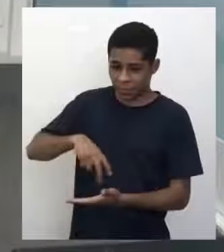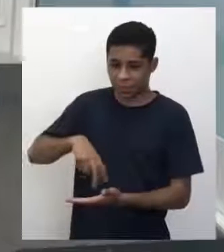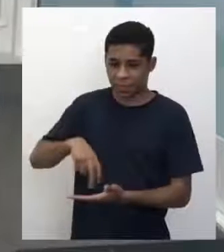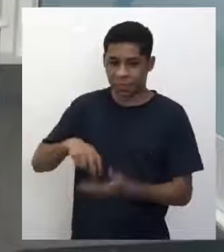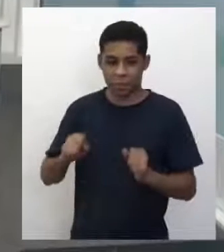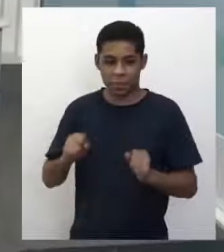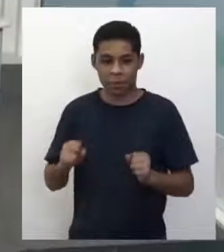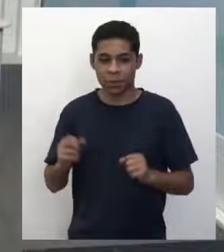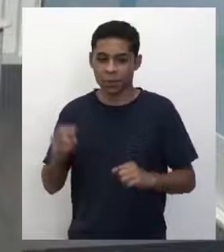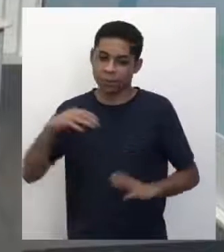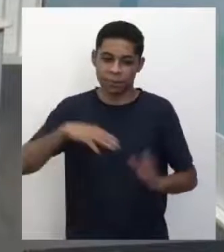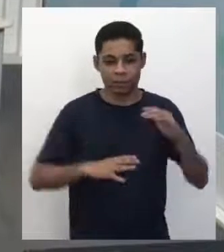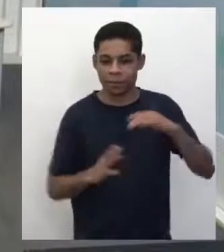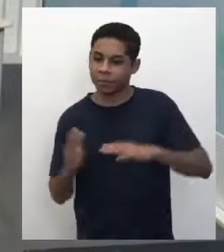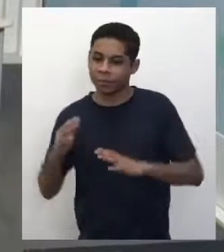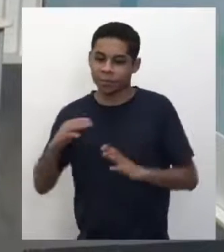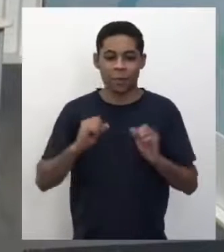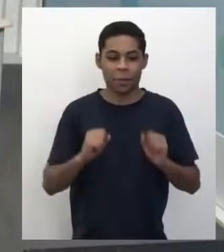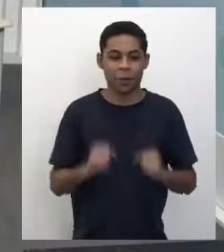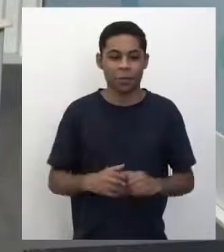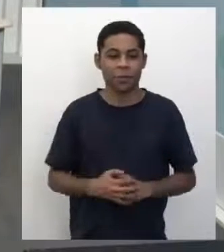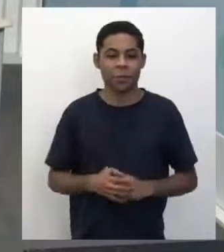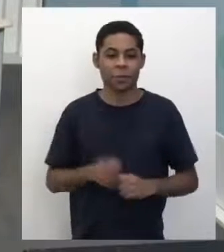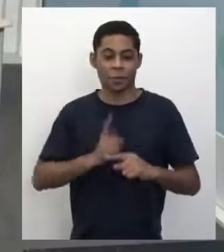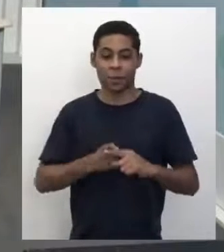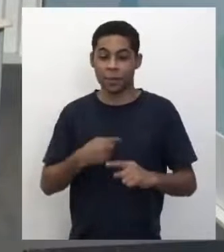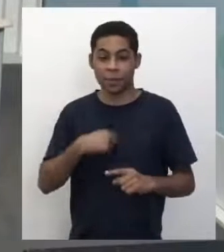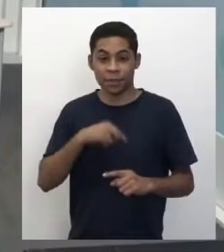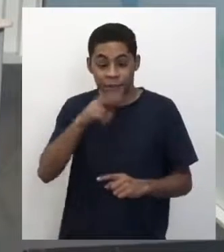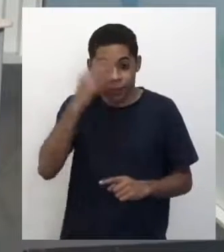Chateado? Aqui, assim, ó. Pode. Porque senão eu não